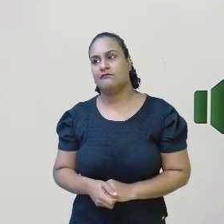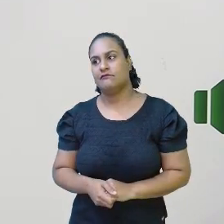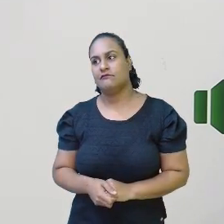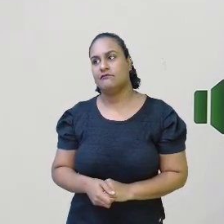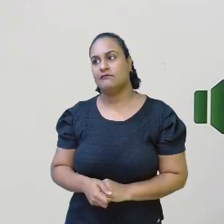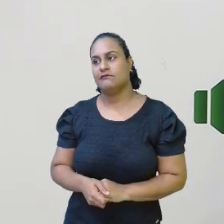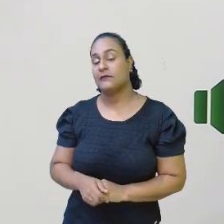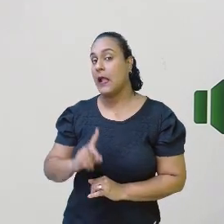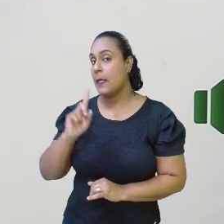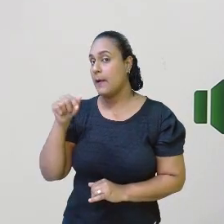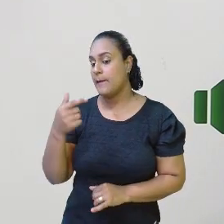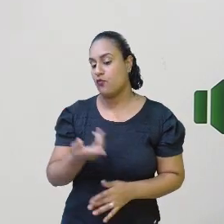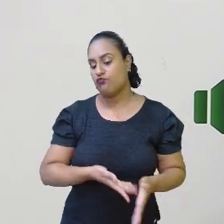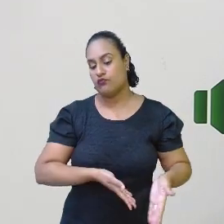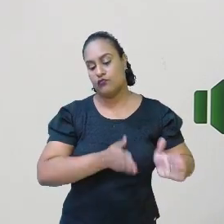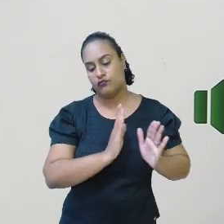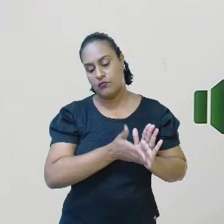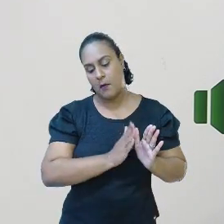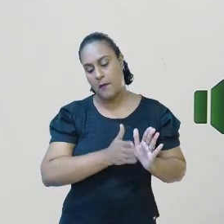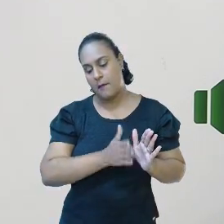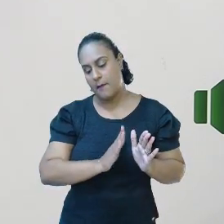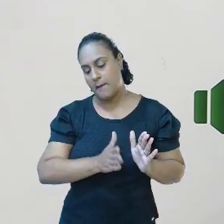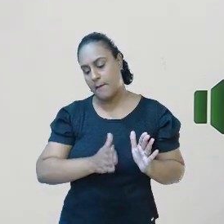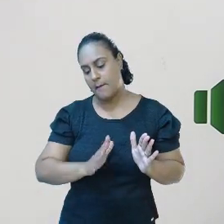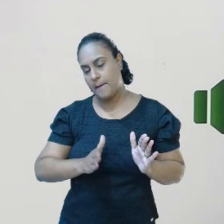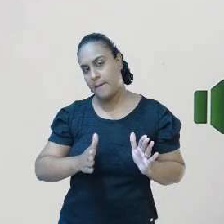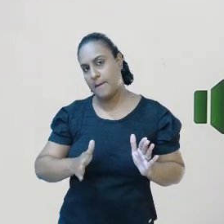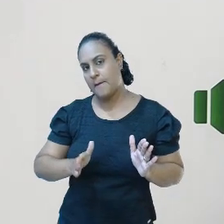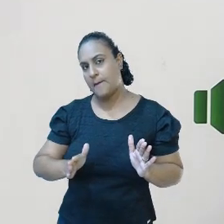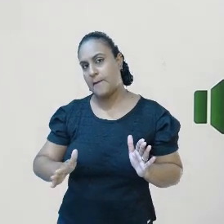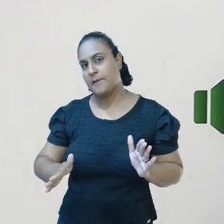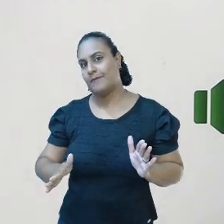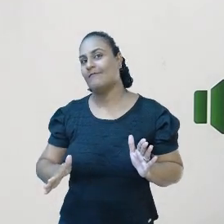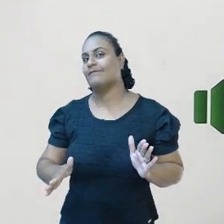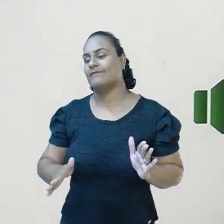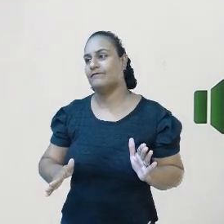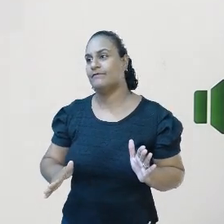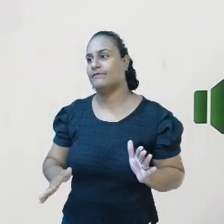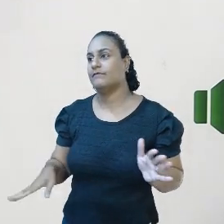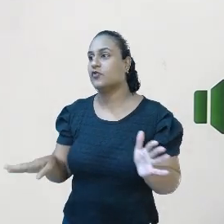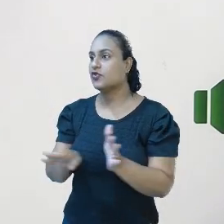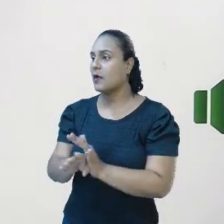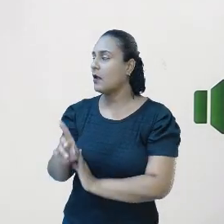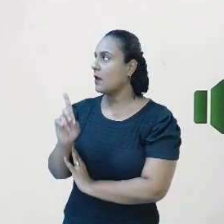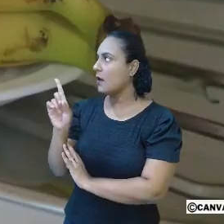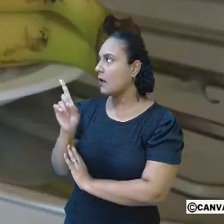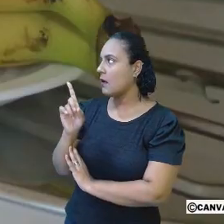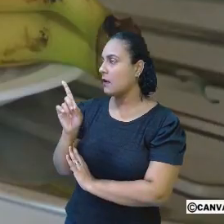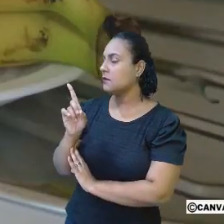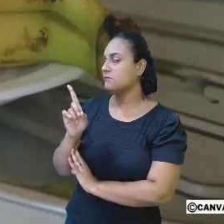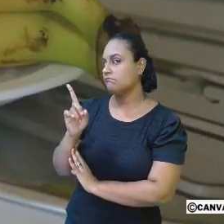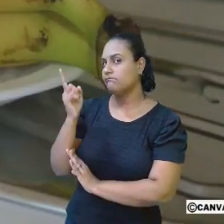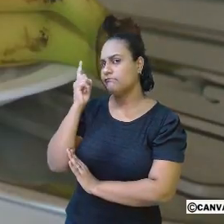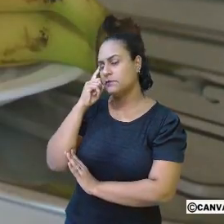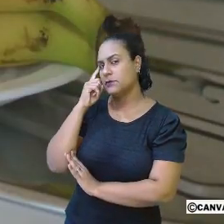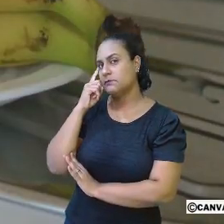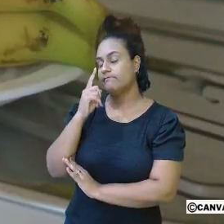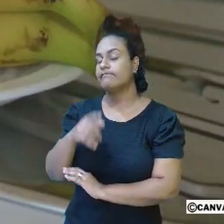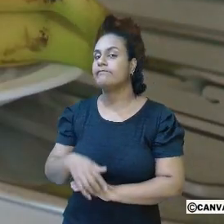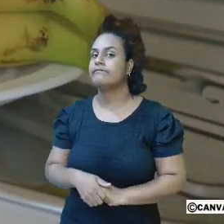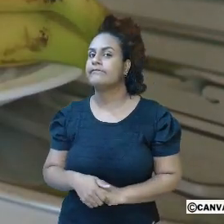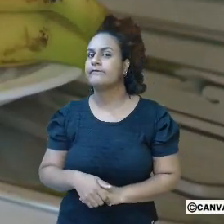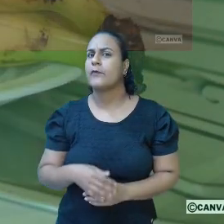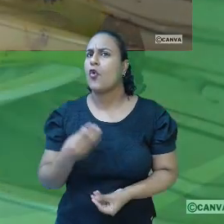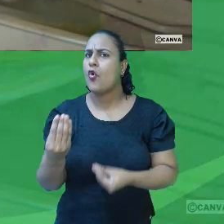passado todo esse processo, nós vamos chegar na nossa residência e pensar como